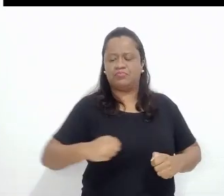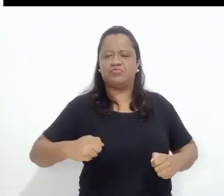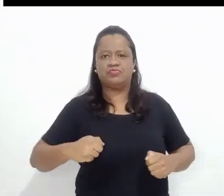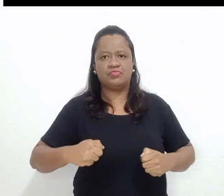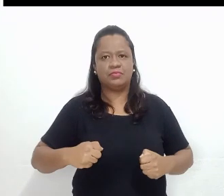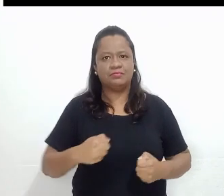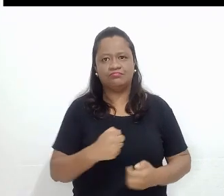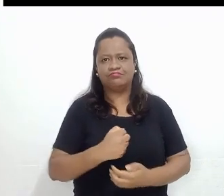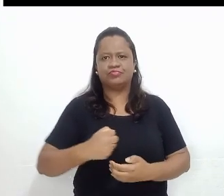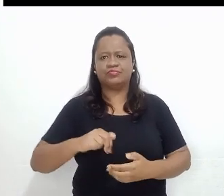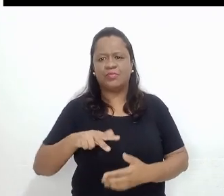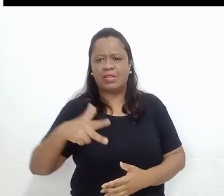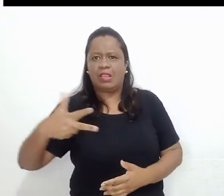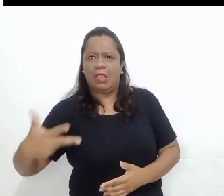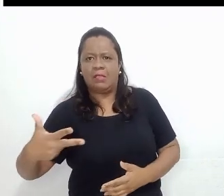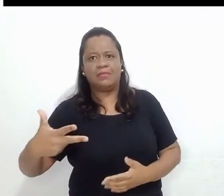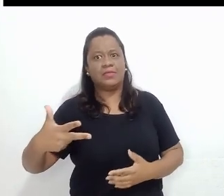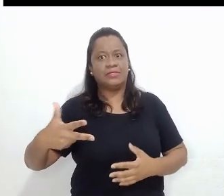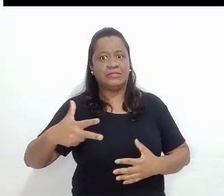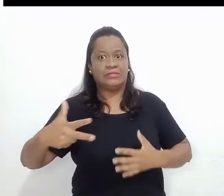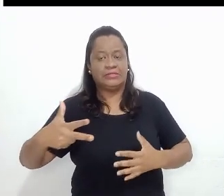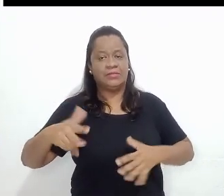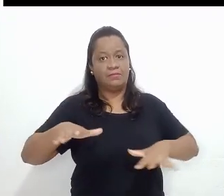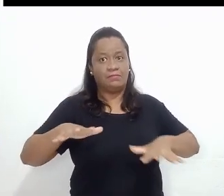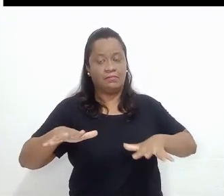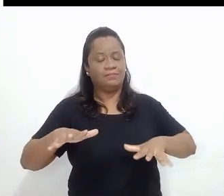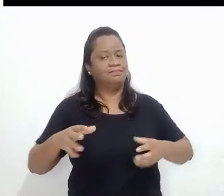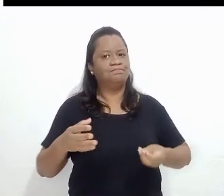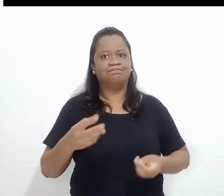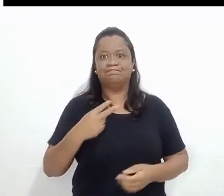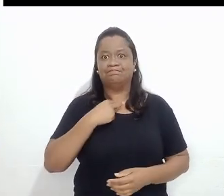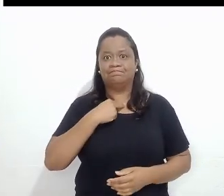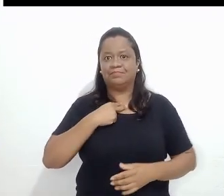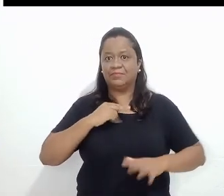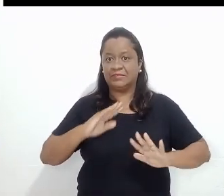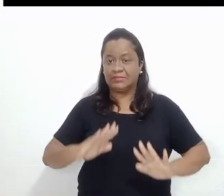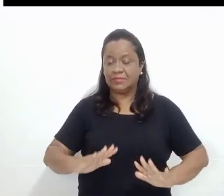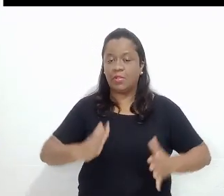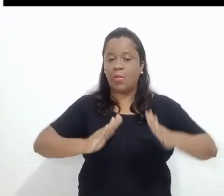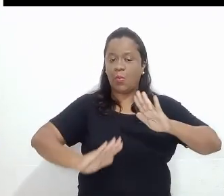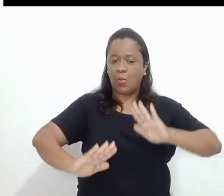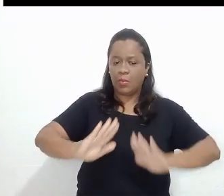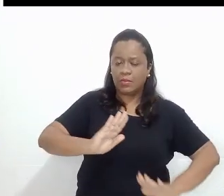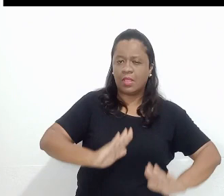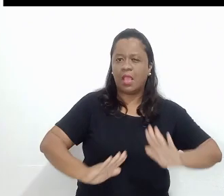coisa desse tipo. Mas é uma função muito importante, tem que ter uma pessoa especializada mesmo só para fazer